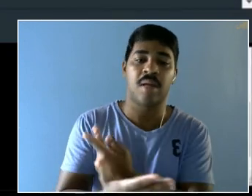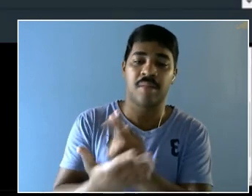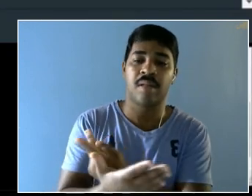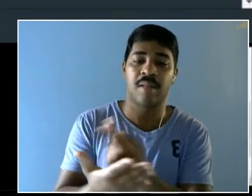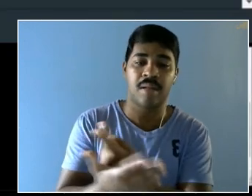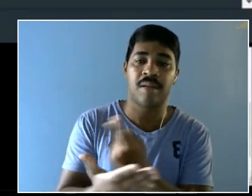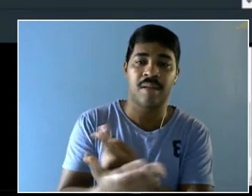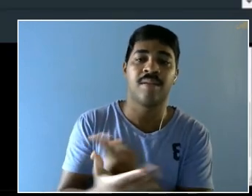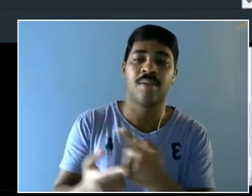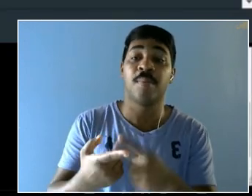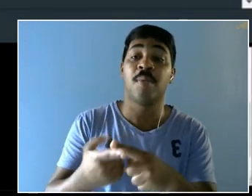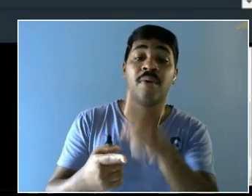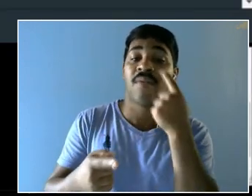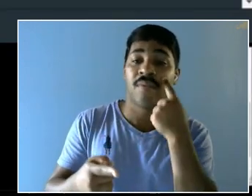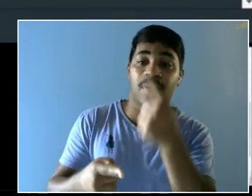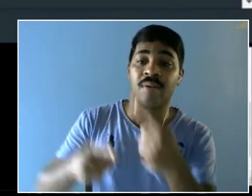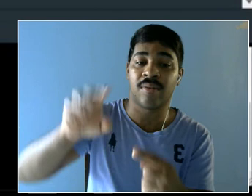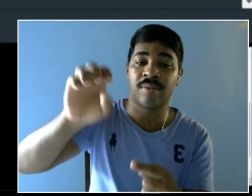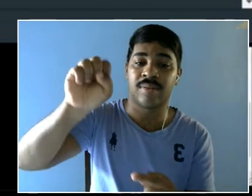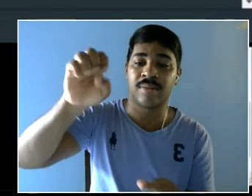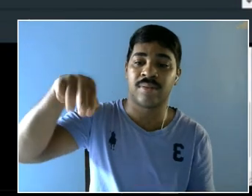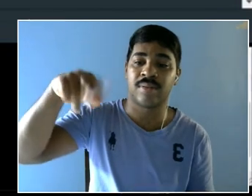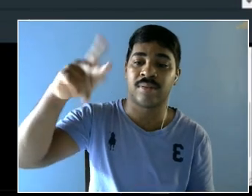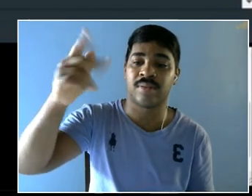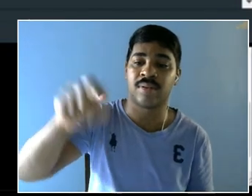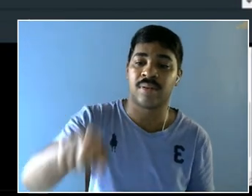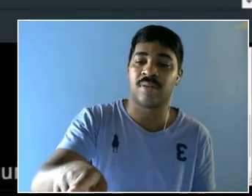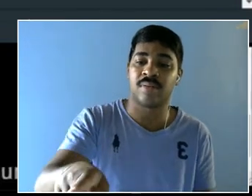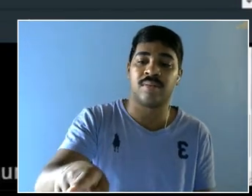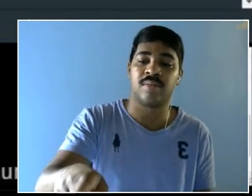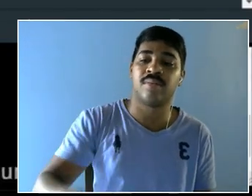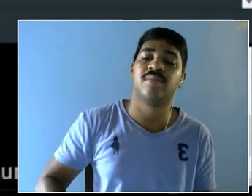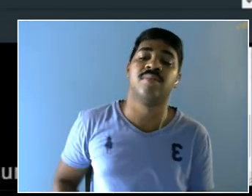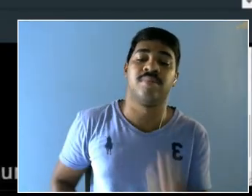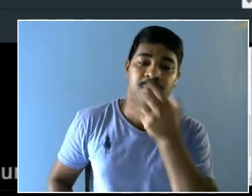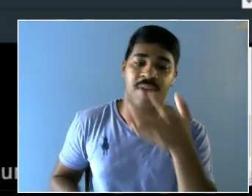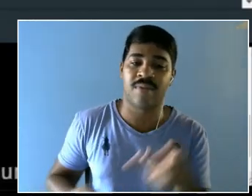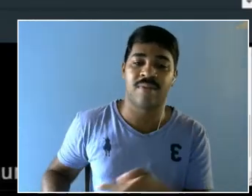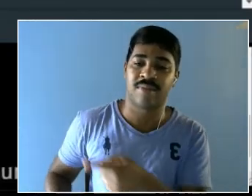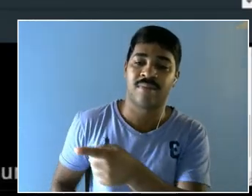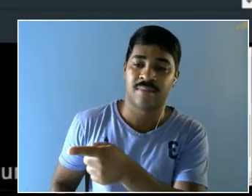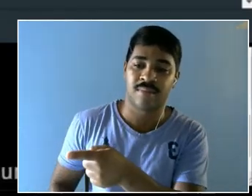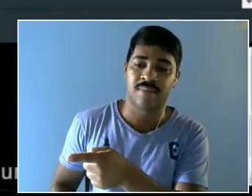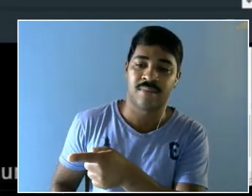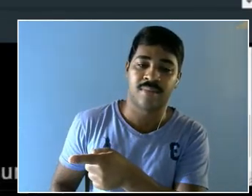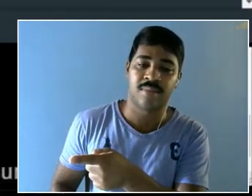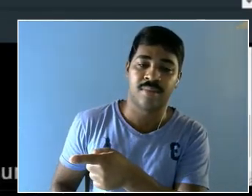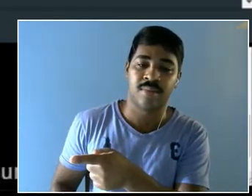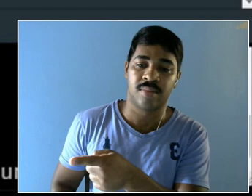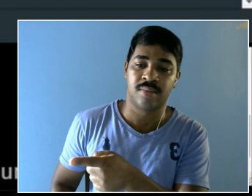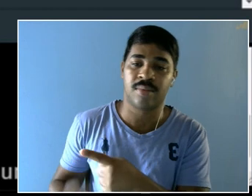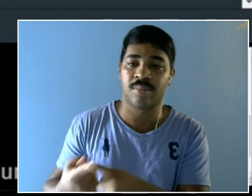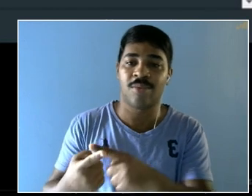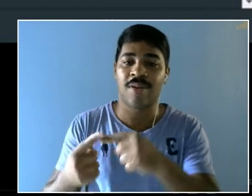Tá, vocês entenderam, né? Qualquer valor que eu colocar vai dar errado. A não ser que coloque batata 1, 2, 3 e dali ser bem-vindo.